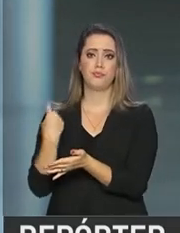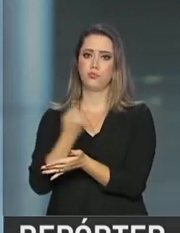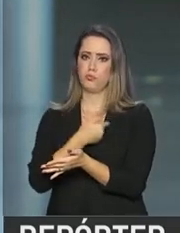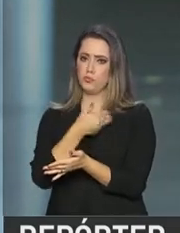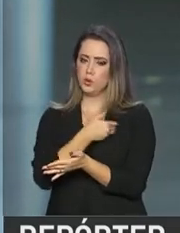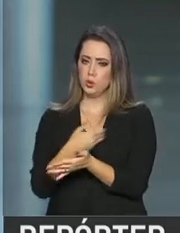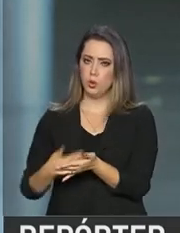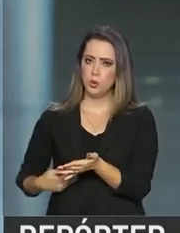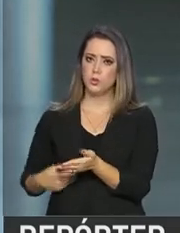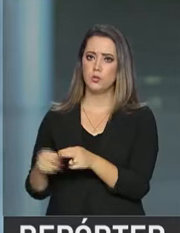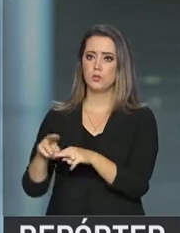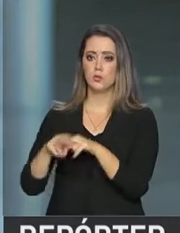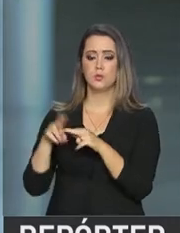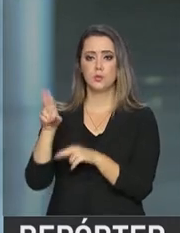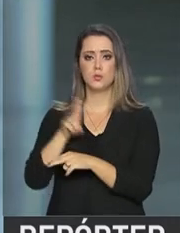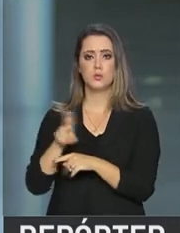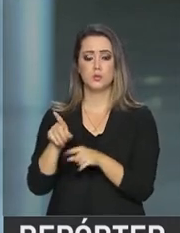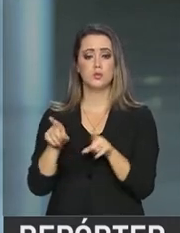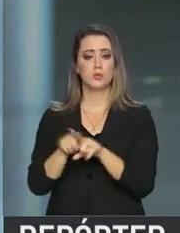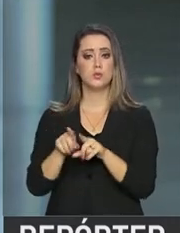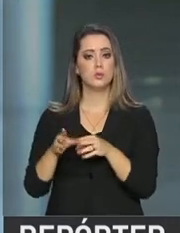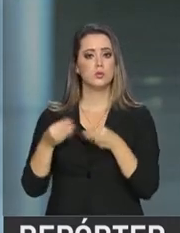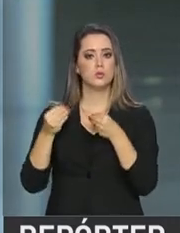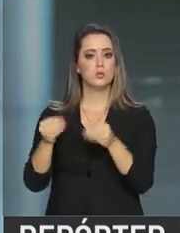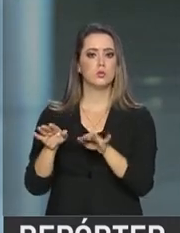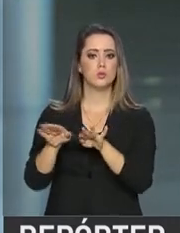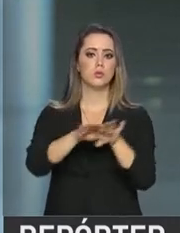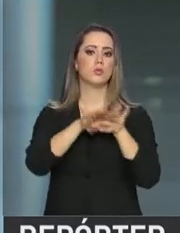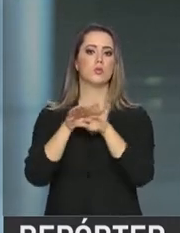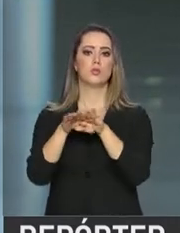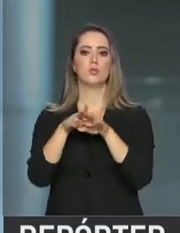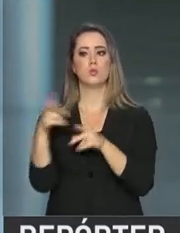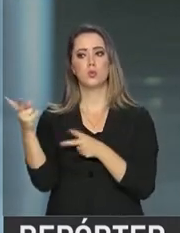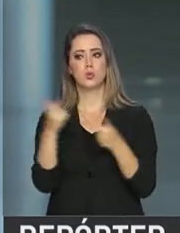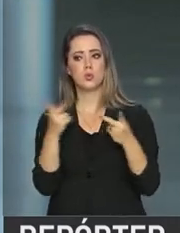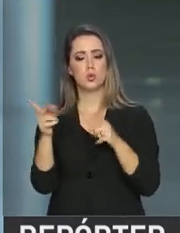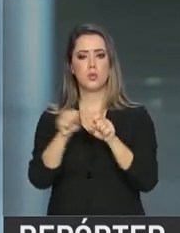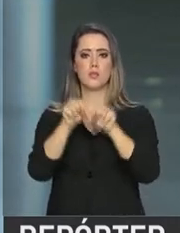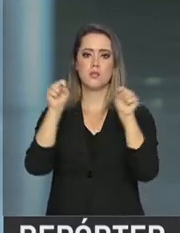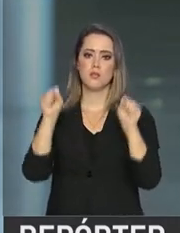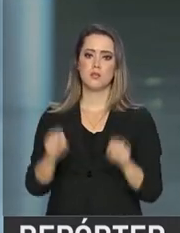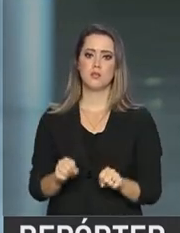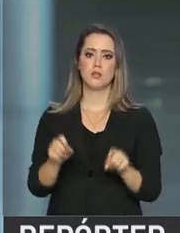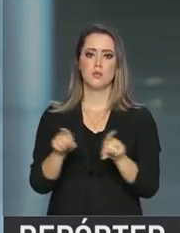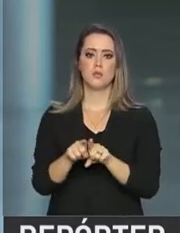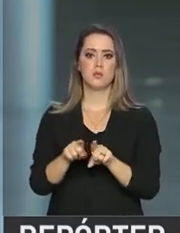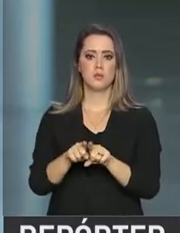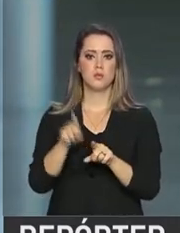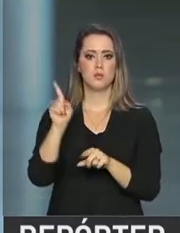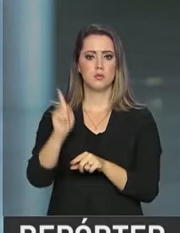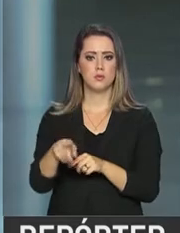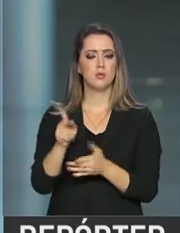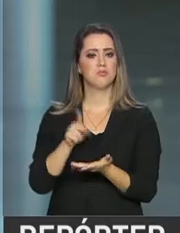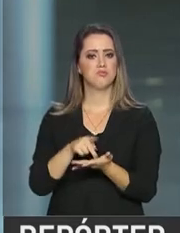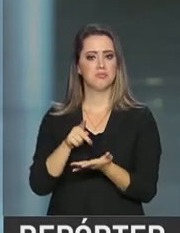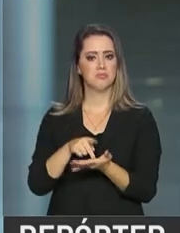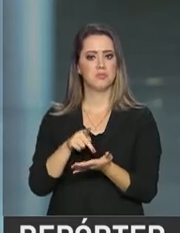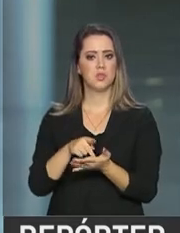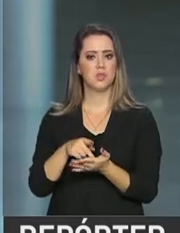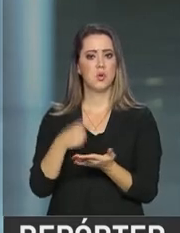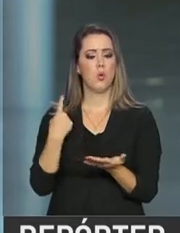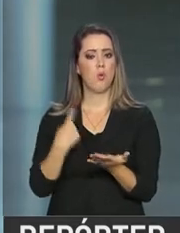único de saúde isso garante inclusive um entre esses dois sistemas mas além disso é de fato aí um